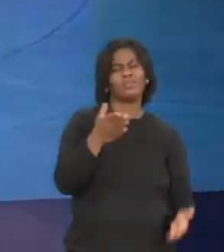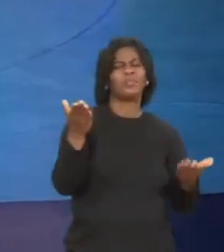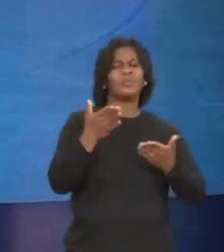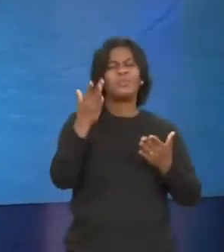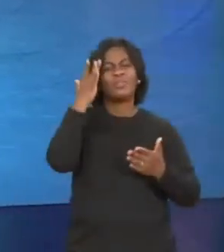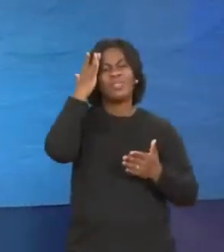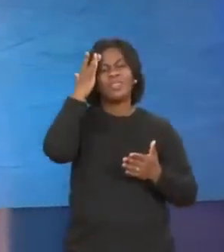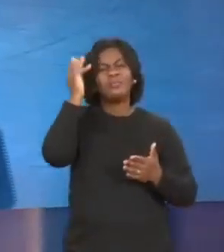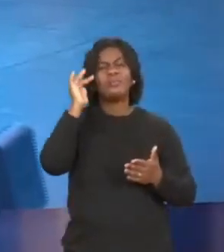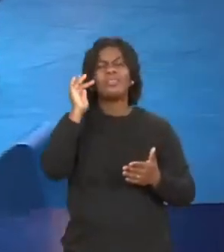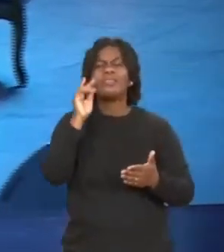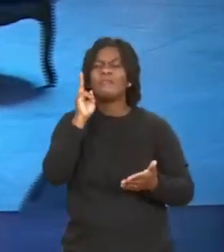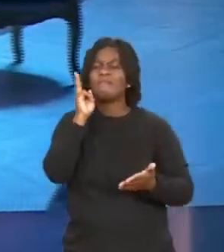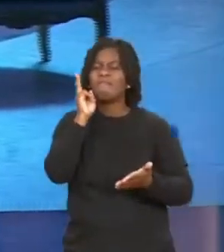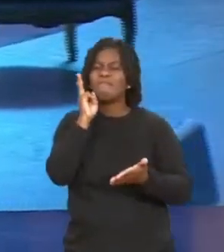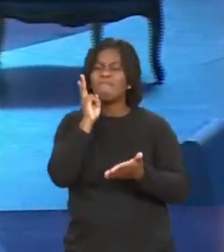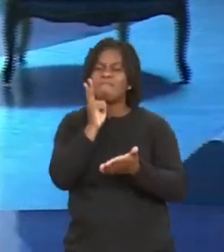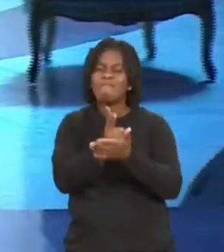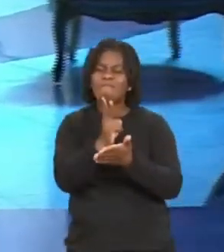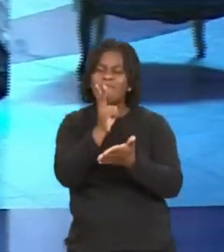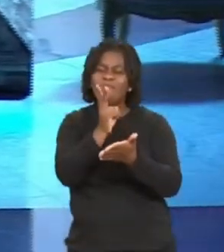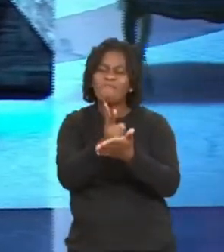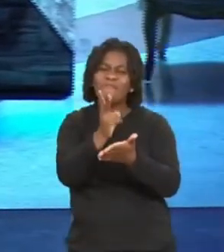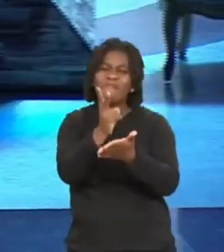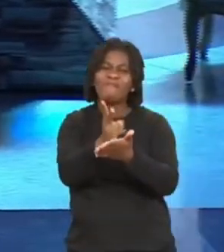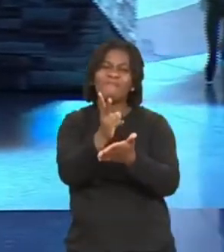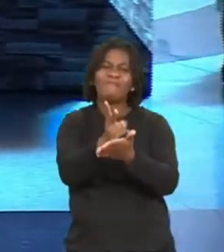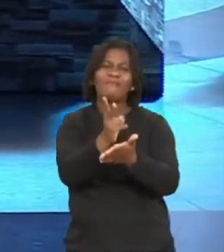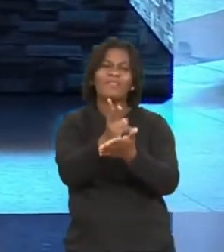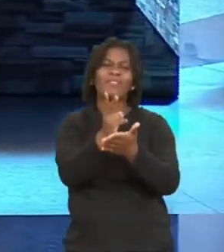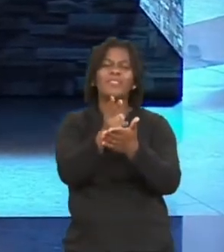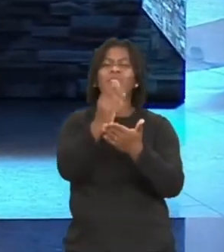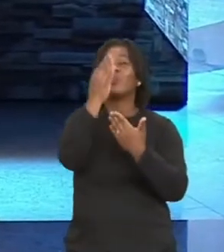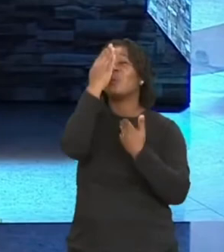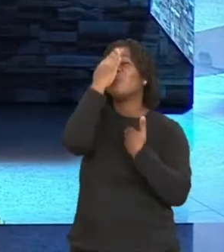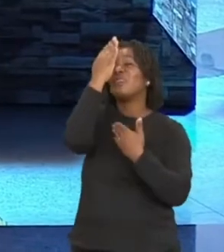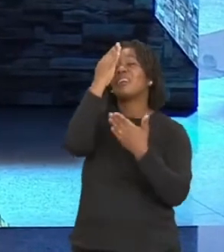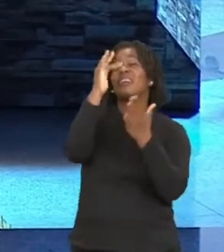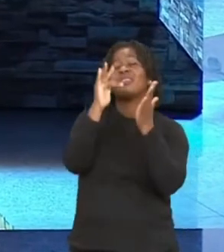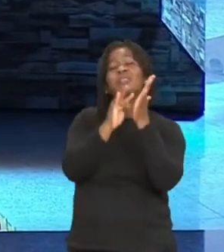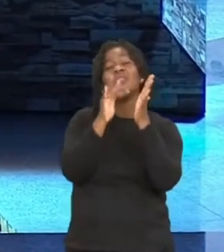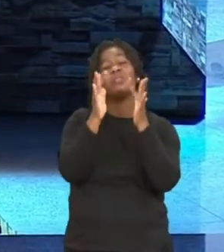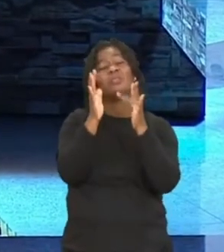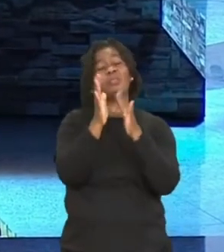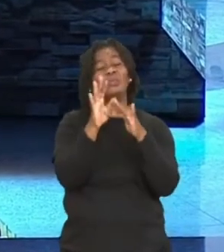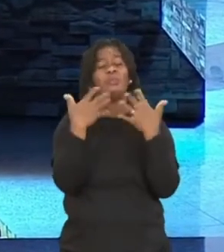amanhã e para todo sempre. Obrigado, Jesus.